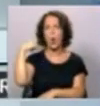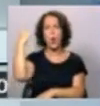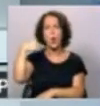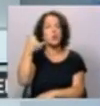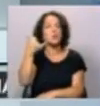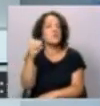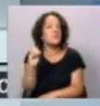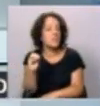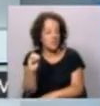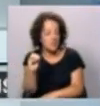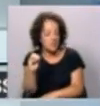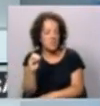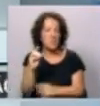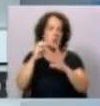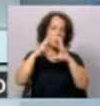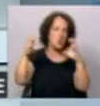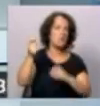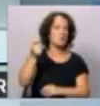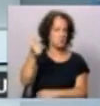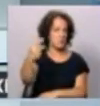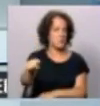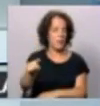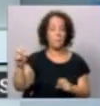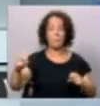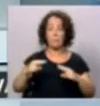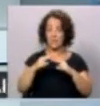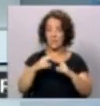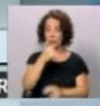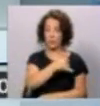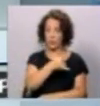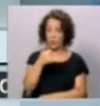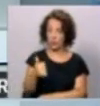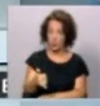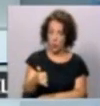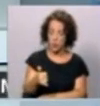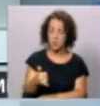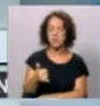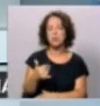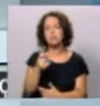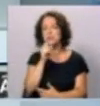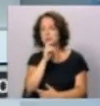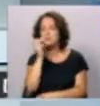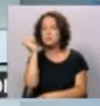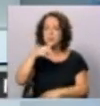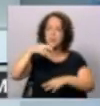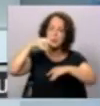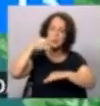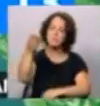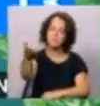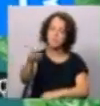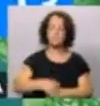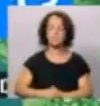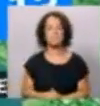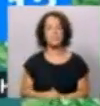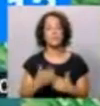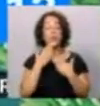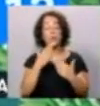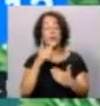20 graus e alguma nebulosidade, Paris com 22 graus e eventualmente alguns aguaceiros, Carla.